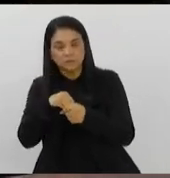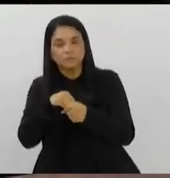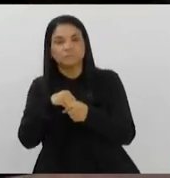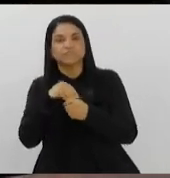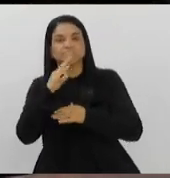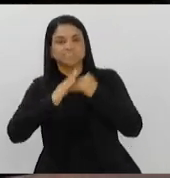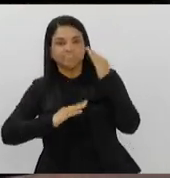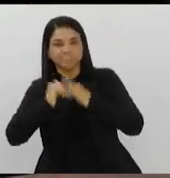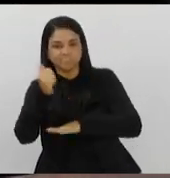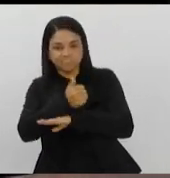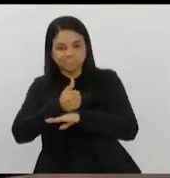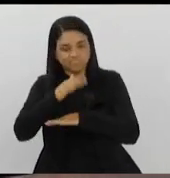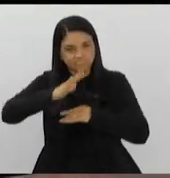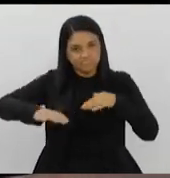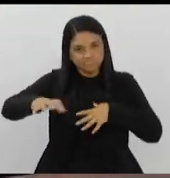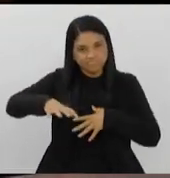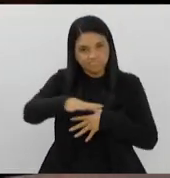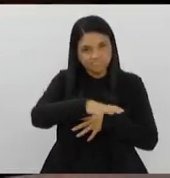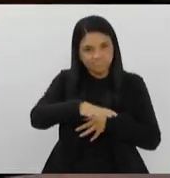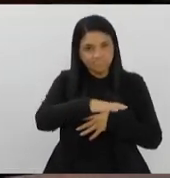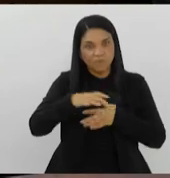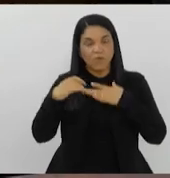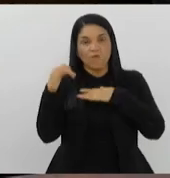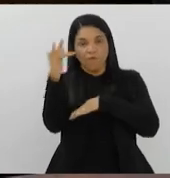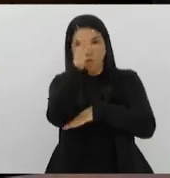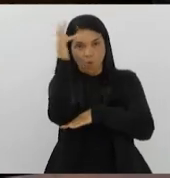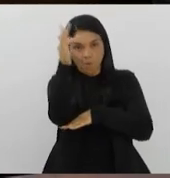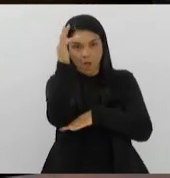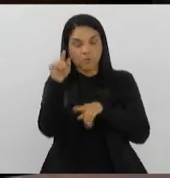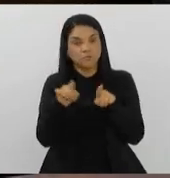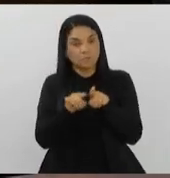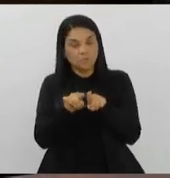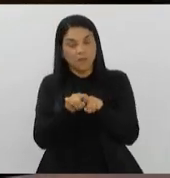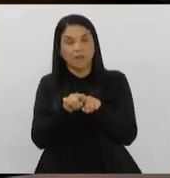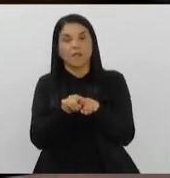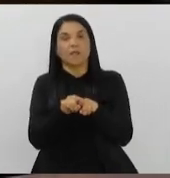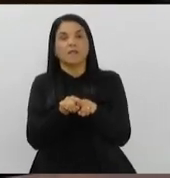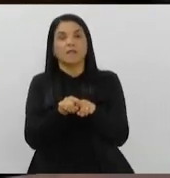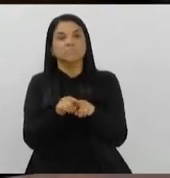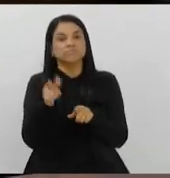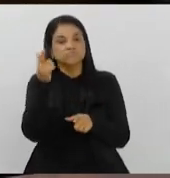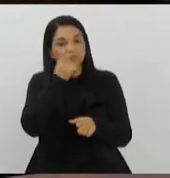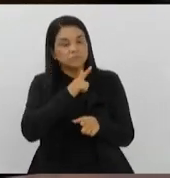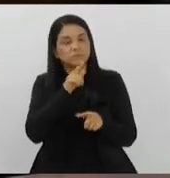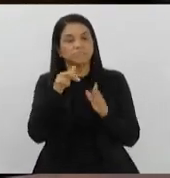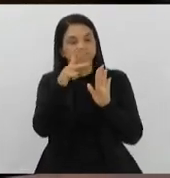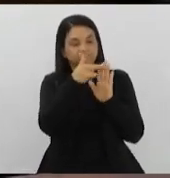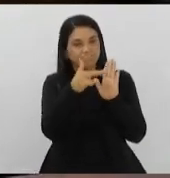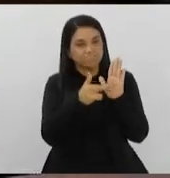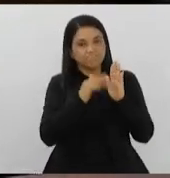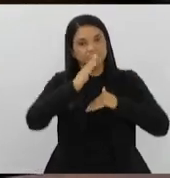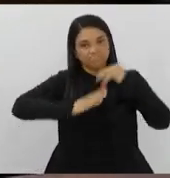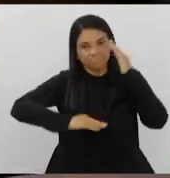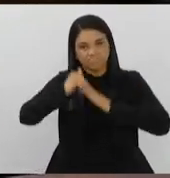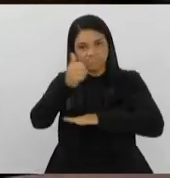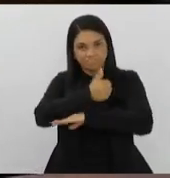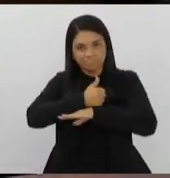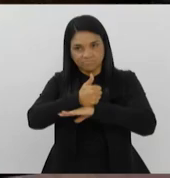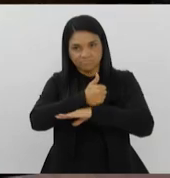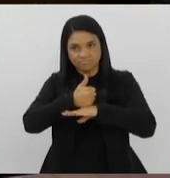trabalho formal. E aqui a peça, contemplando a possibilidade da gente regulamentar as profissões,